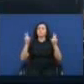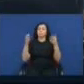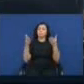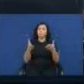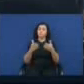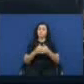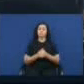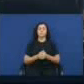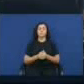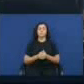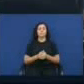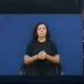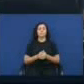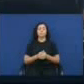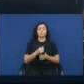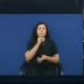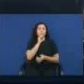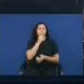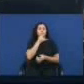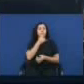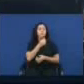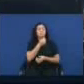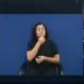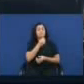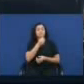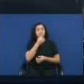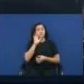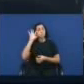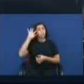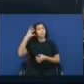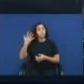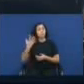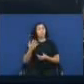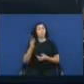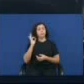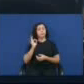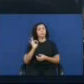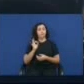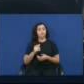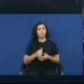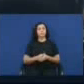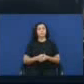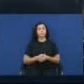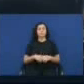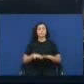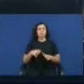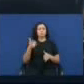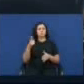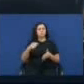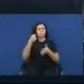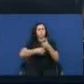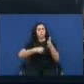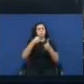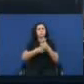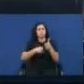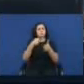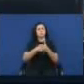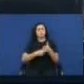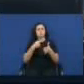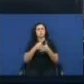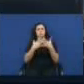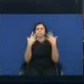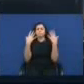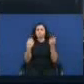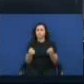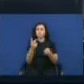aí. Né? Lamentável ainda não ter tomado essas devidas providências ainda, mas vamos lutar por essa causa aí e